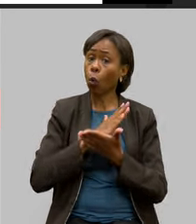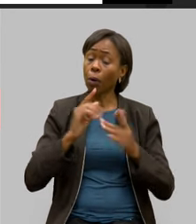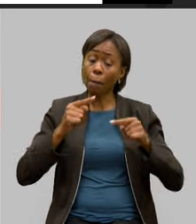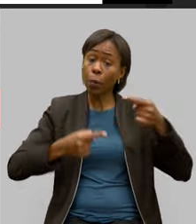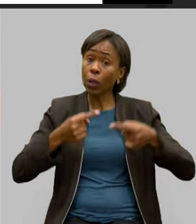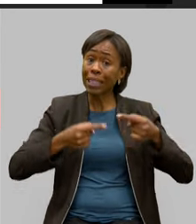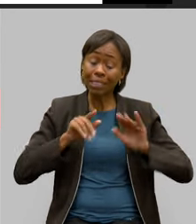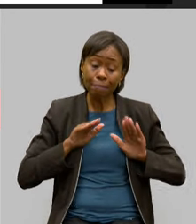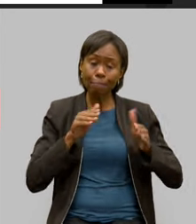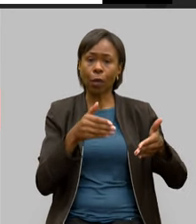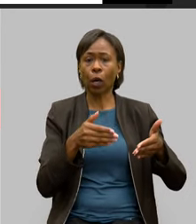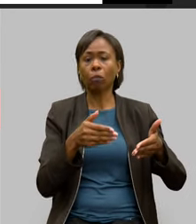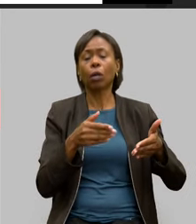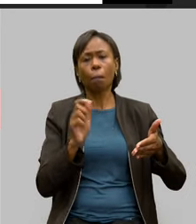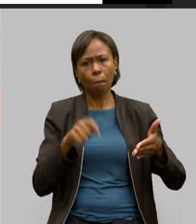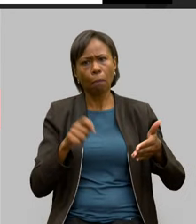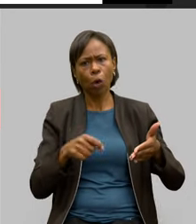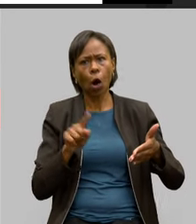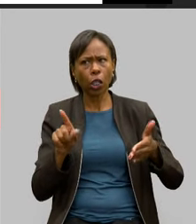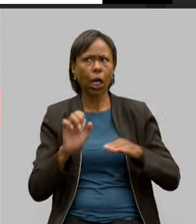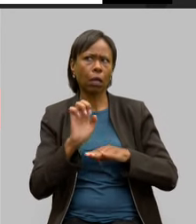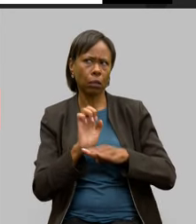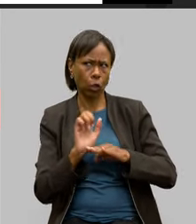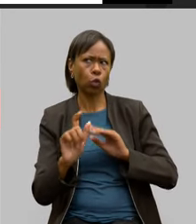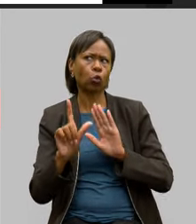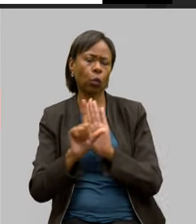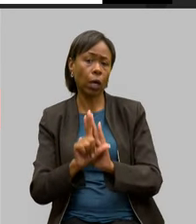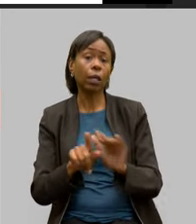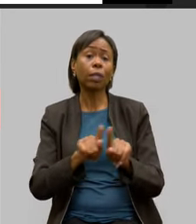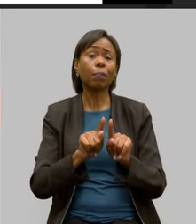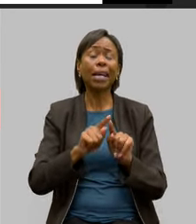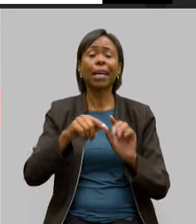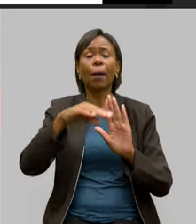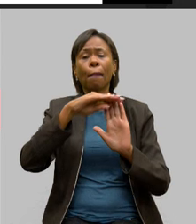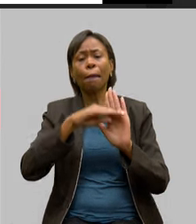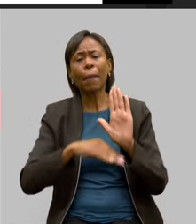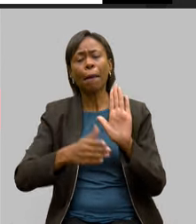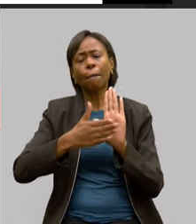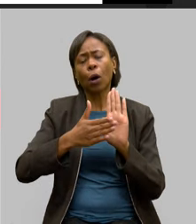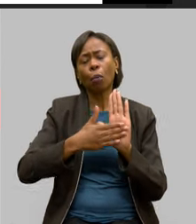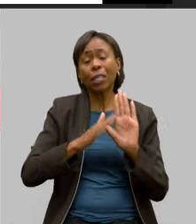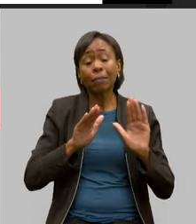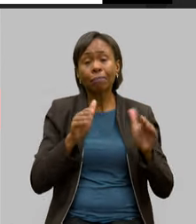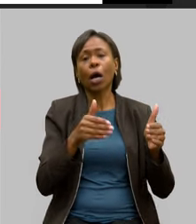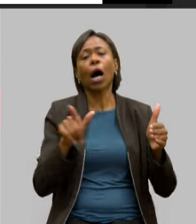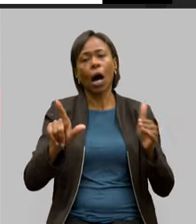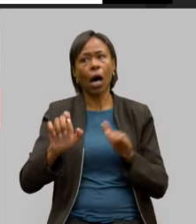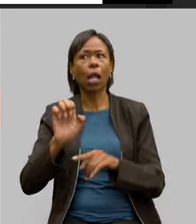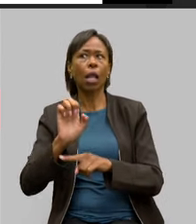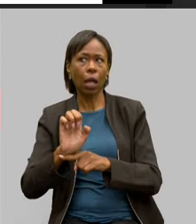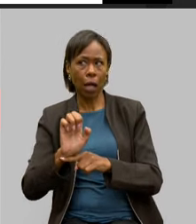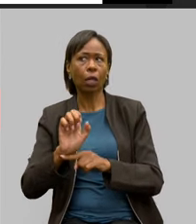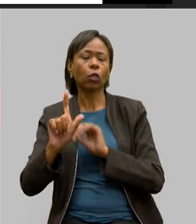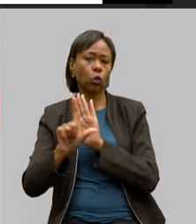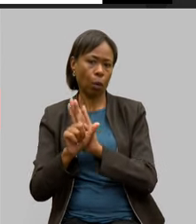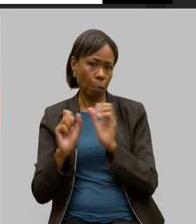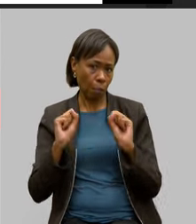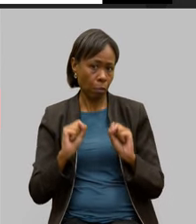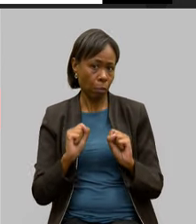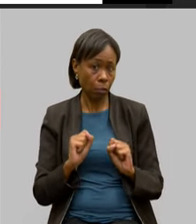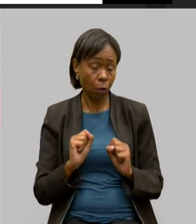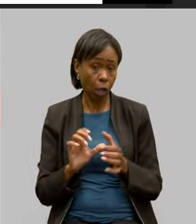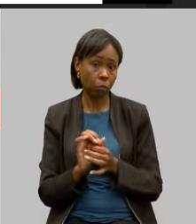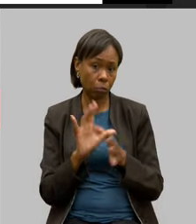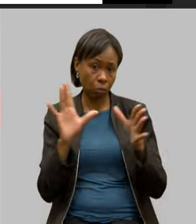estadual ela pode estabelecer a criação de programas específicos a lei estadual pode estabelecer um programa de distribuição dos